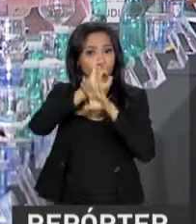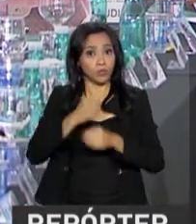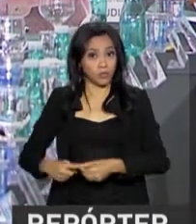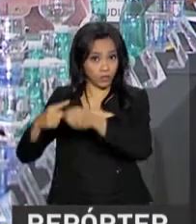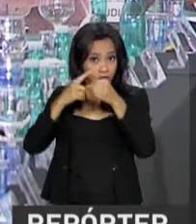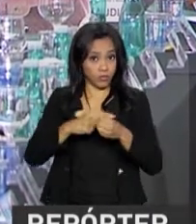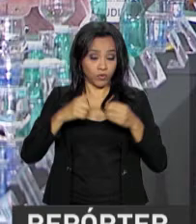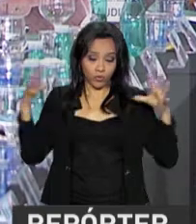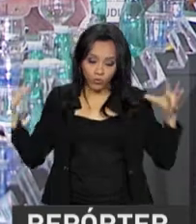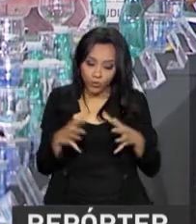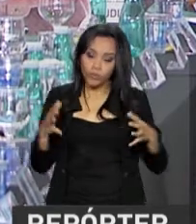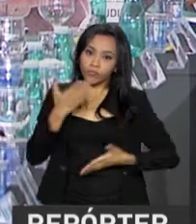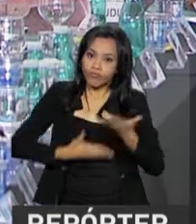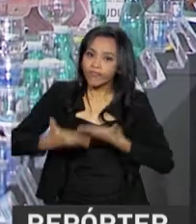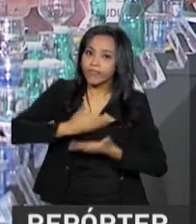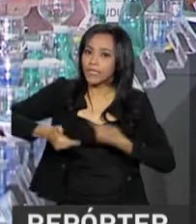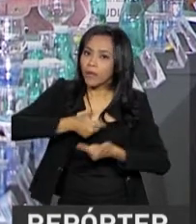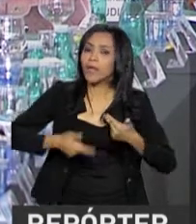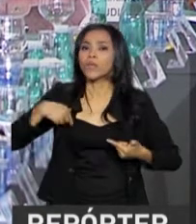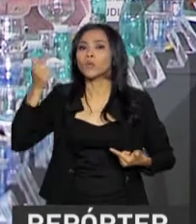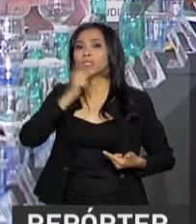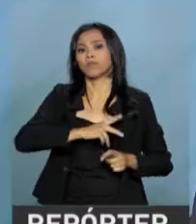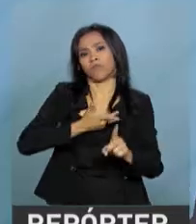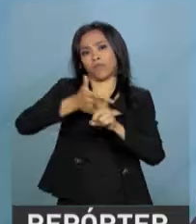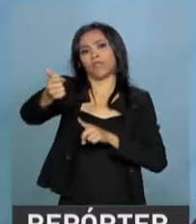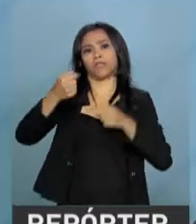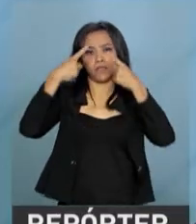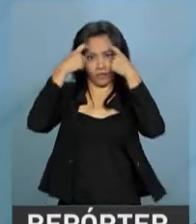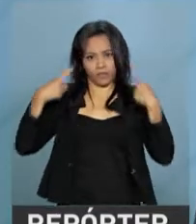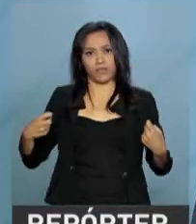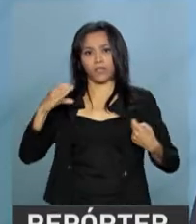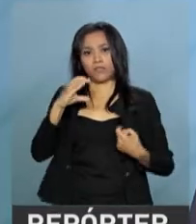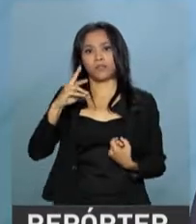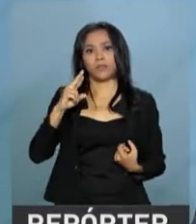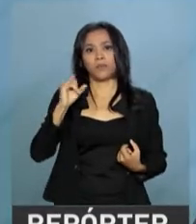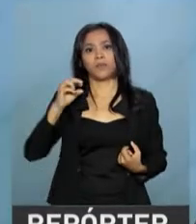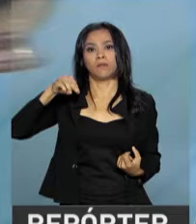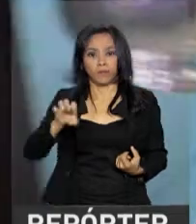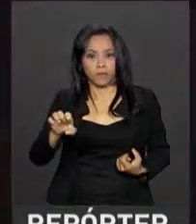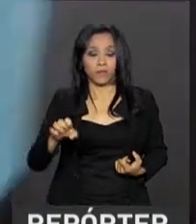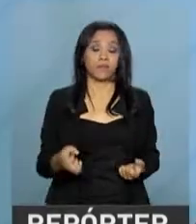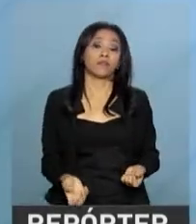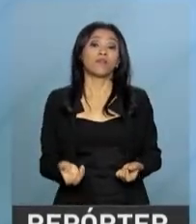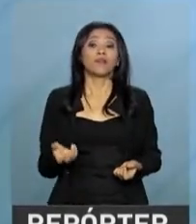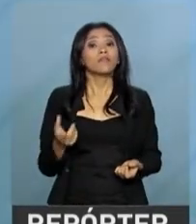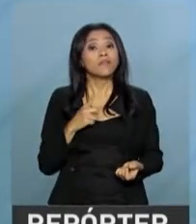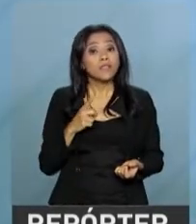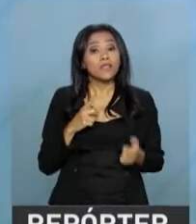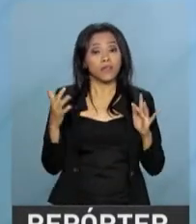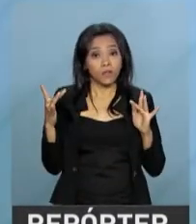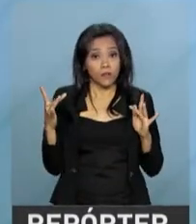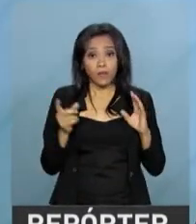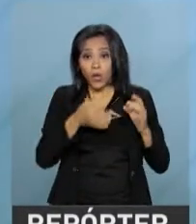os municípios, é que nós conseguiremos vencer o crime organizado. Como se vê, há uma perfeita sintonia entre o que